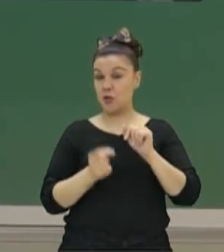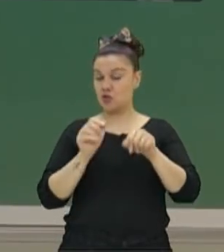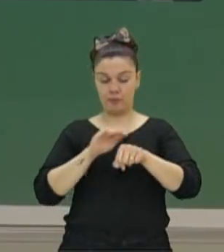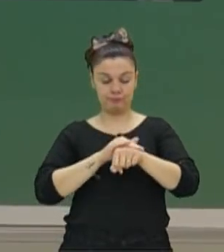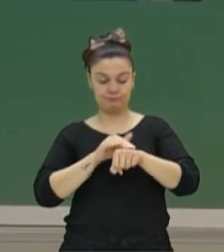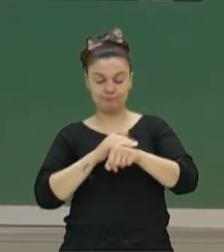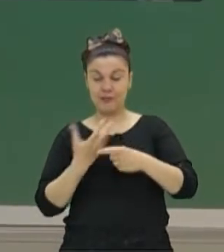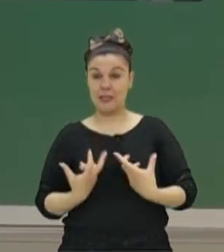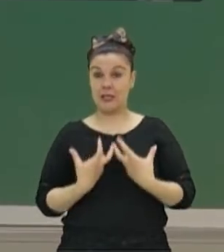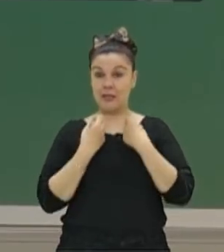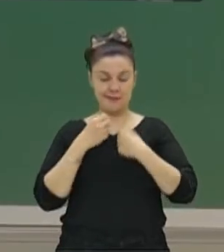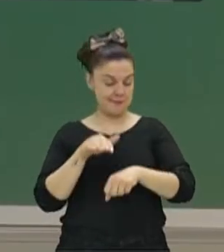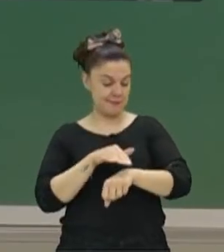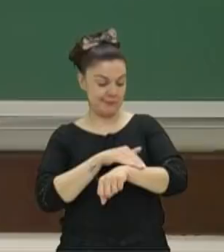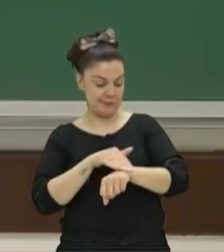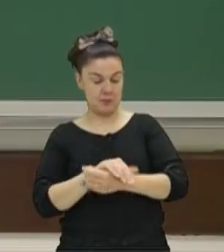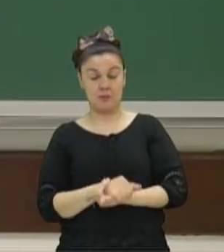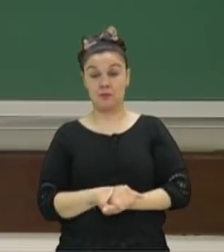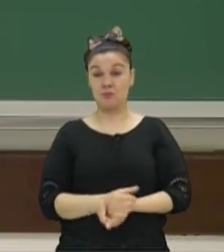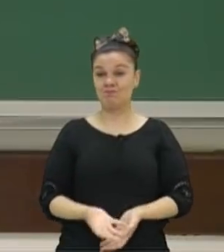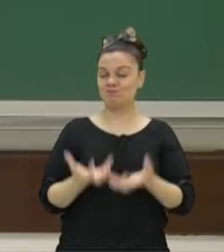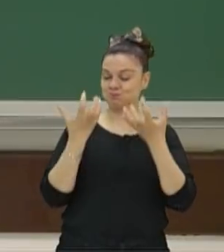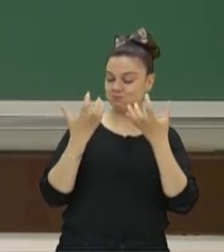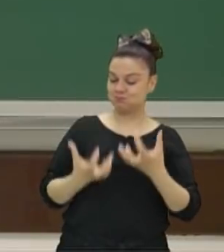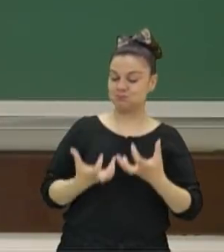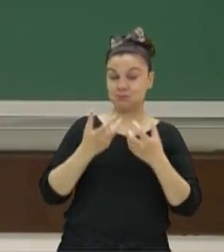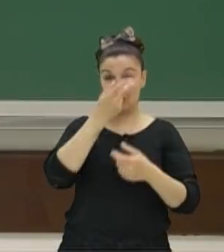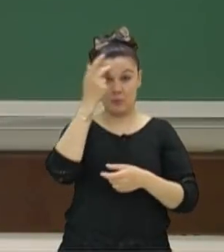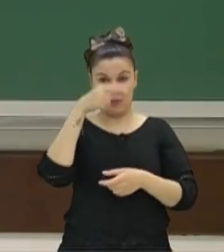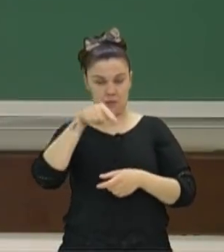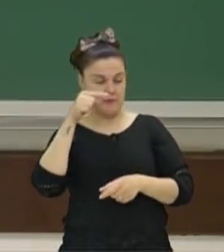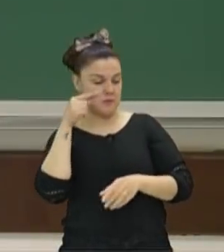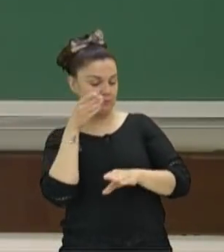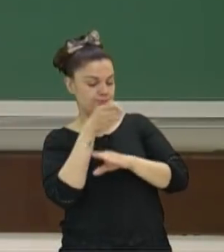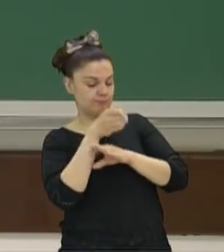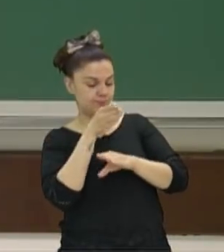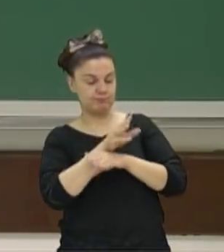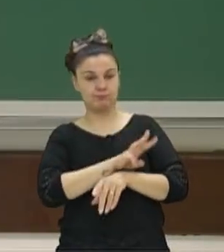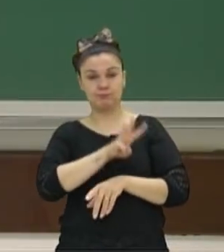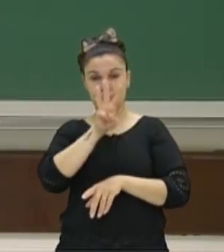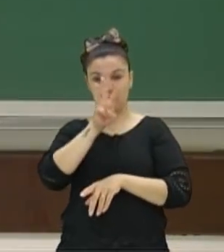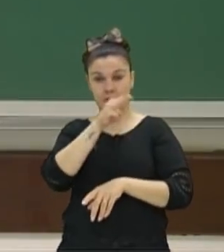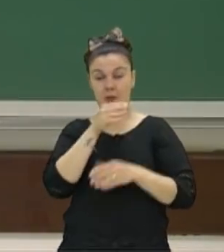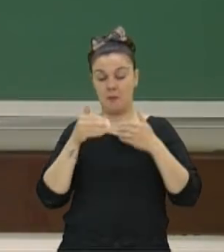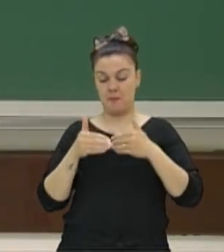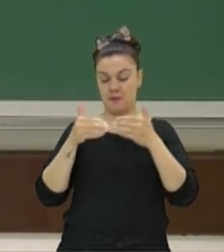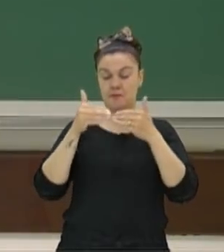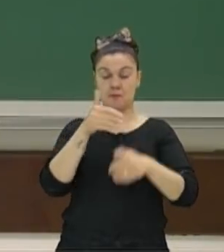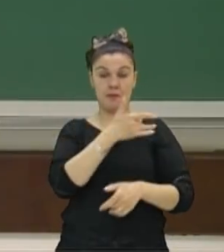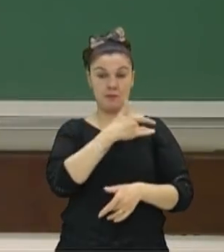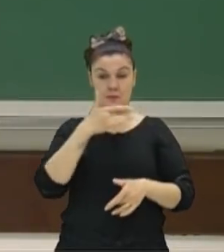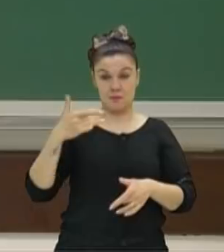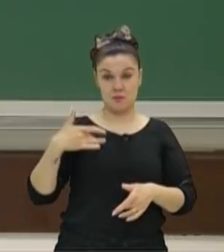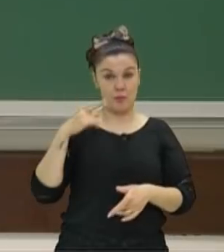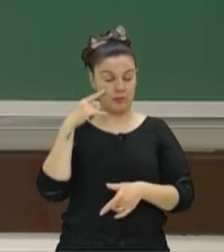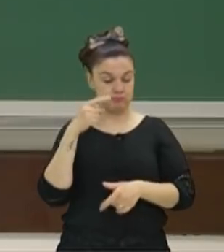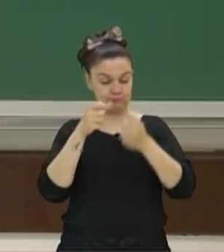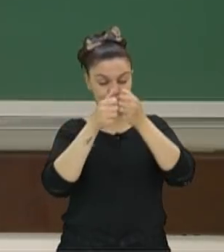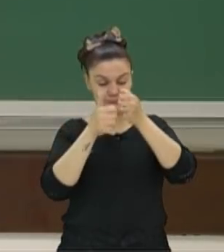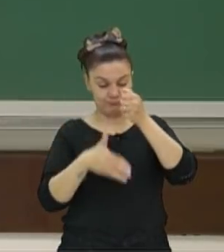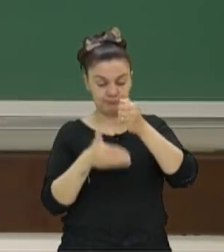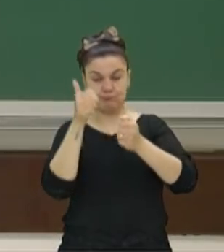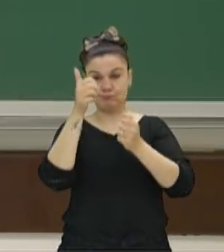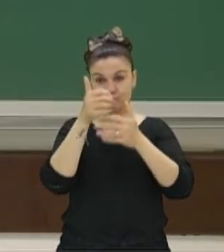de pele. Então tem muitos casos, tá? Se vocês acessarem o site do Ministério da Saúde, lá tem dados,